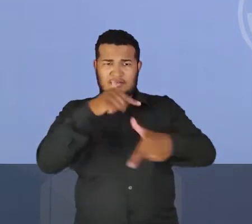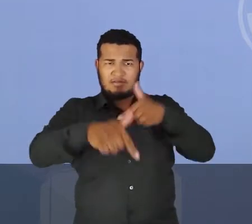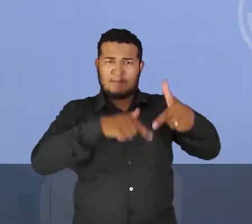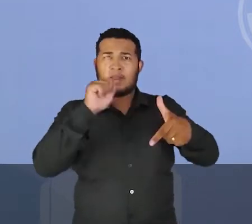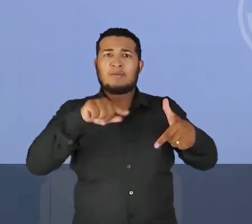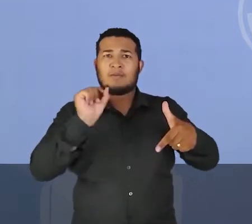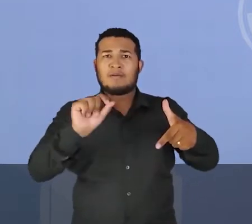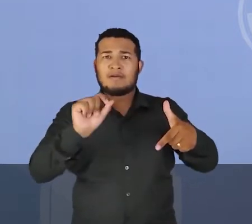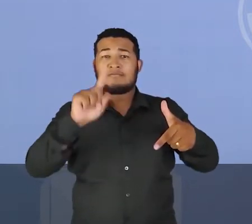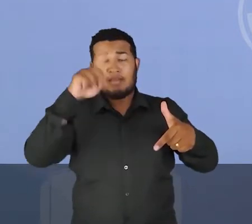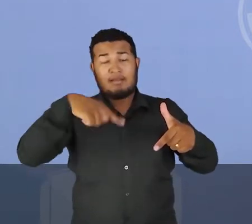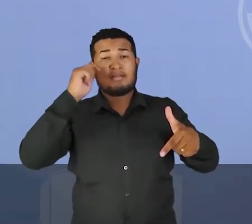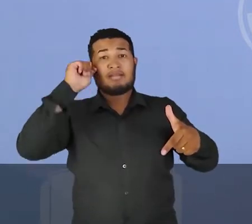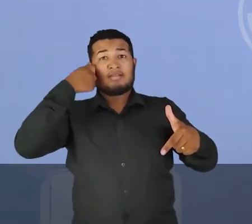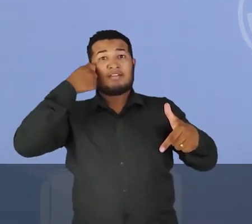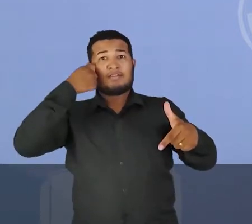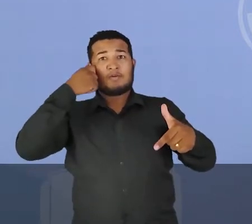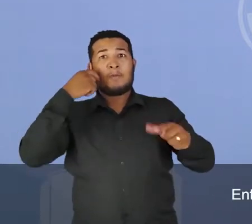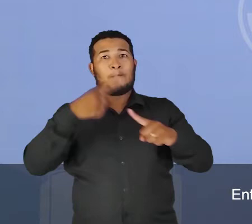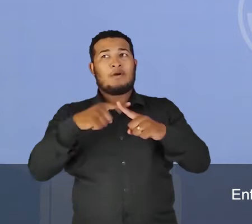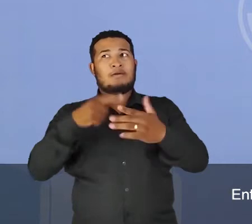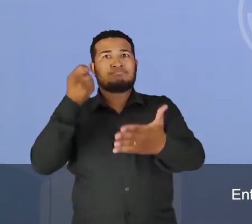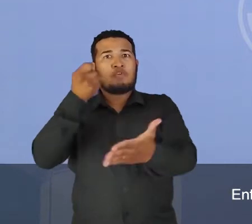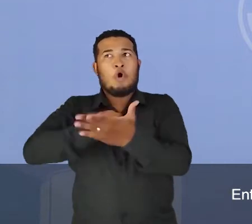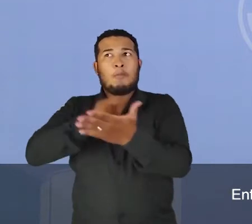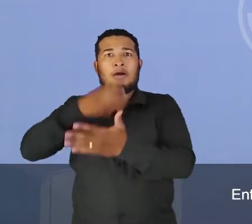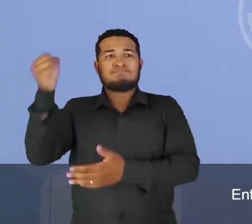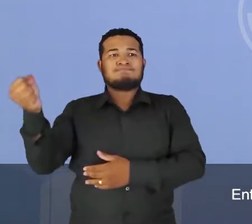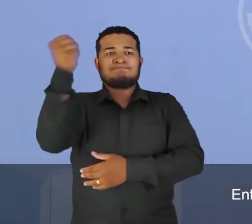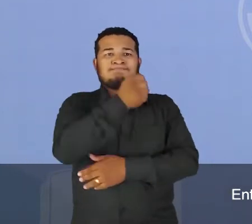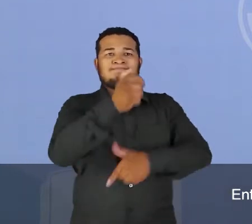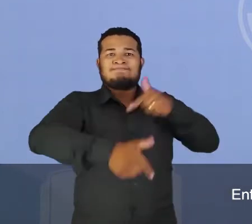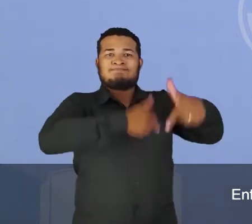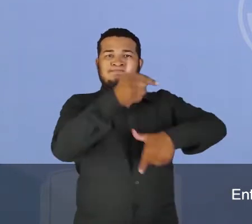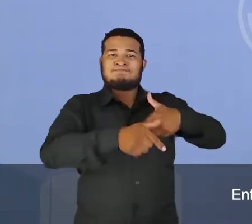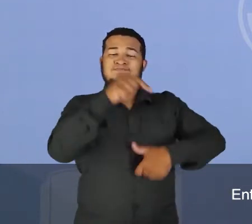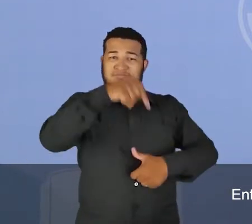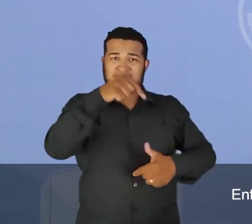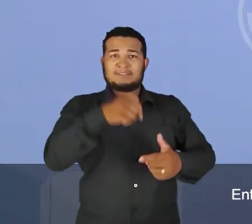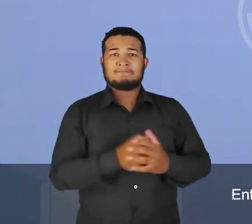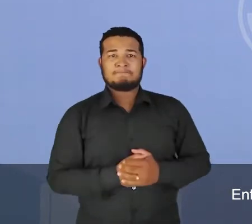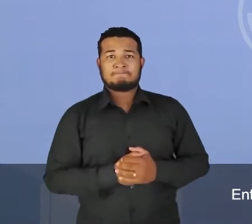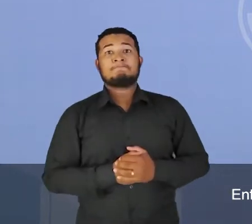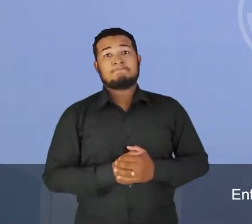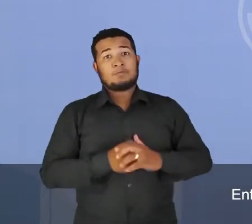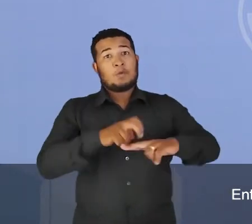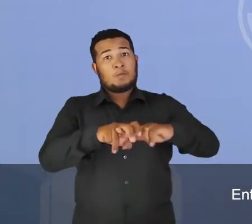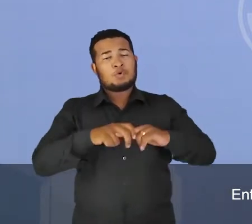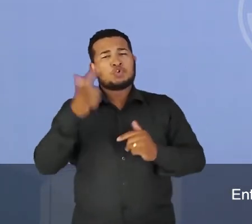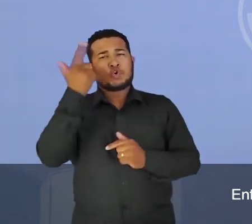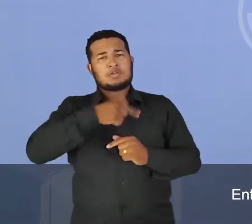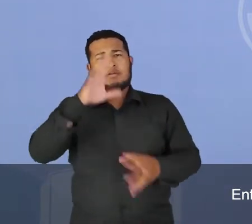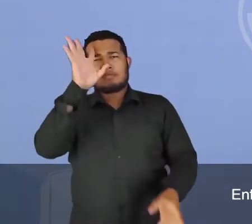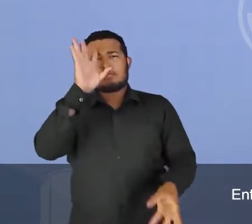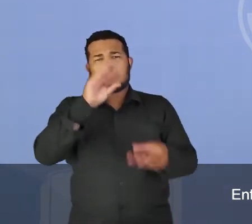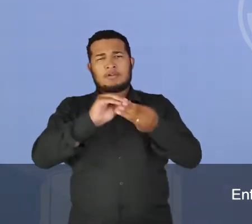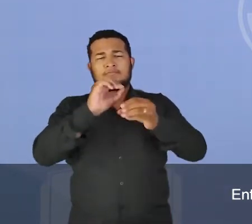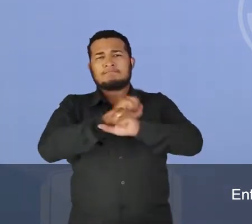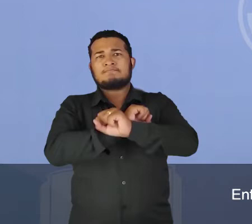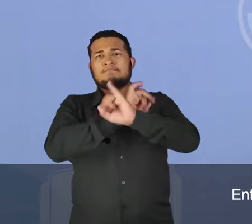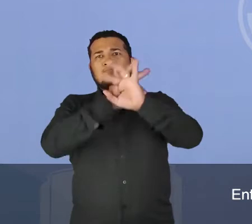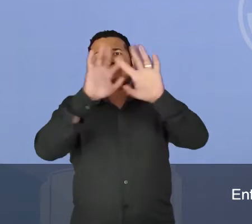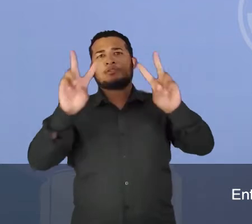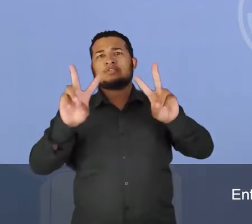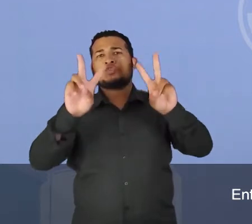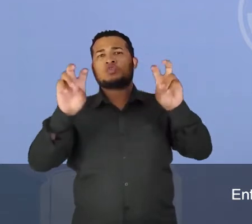povo preto, né? Então, gente, para a gente compreender um pouquinho mais